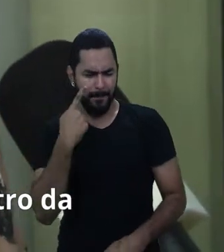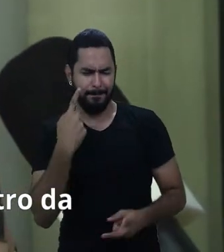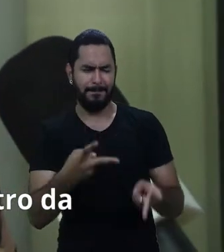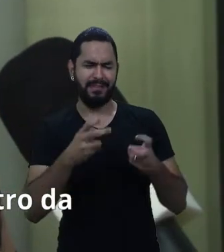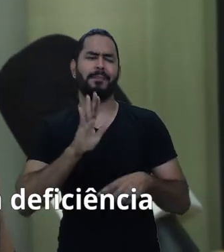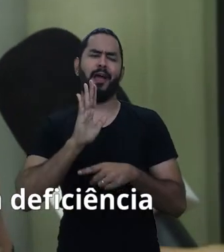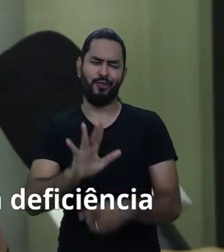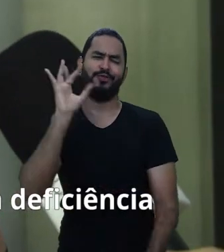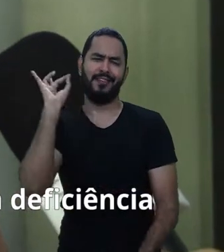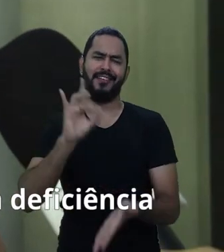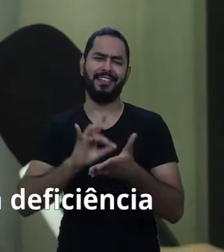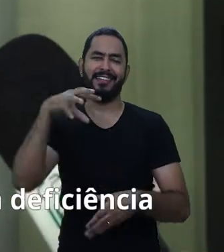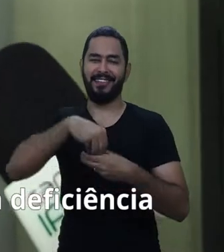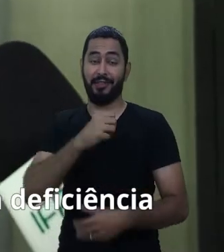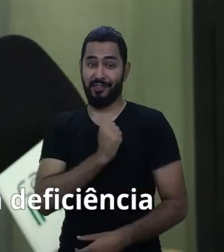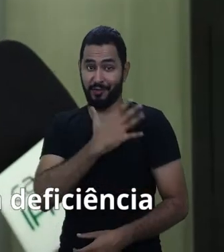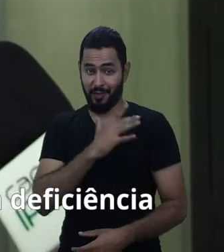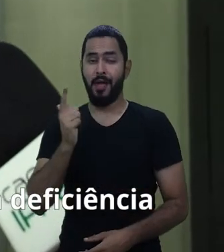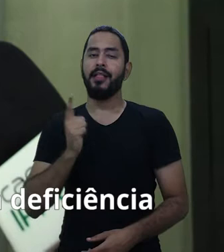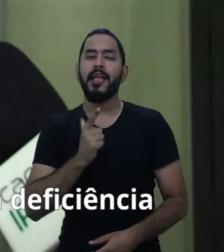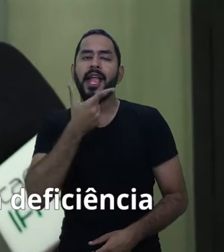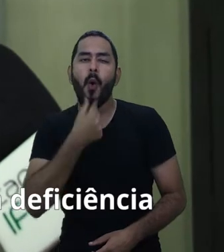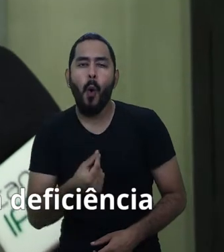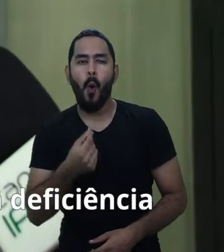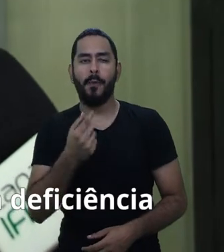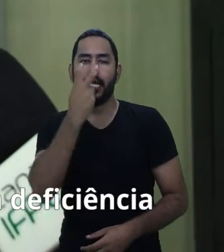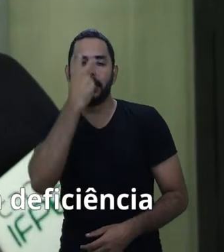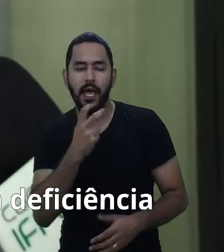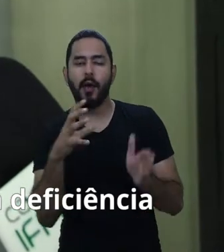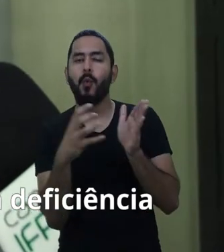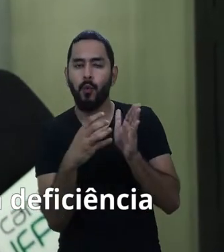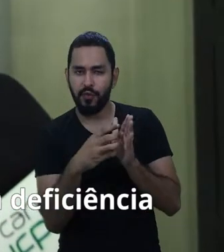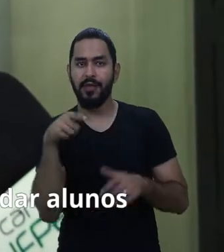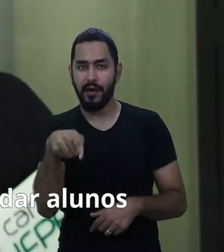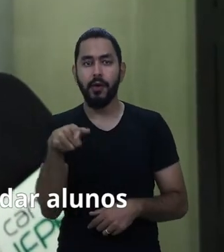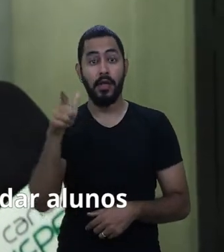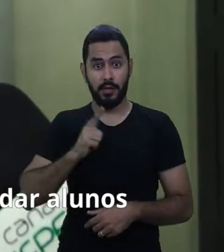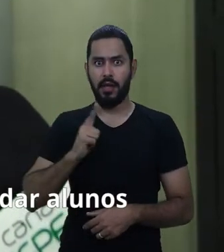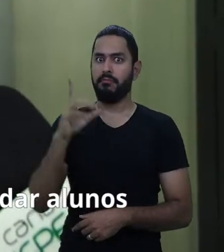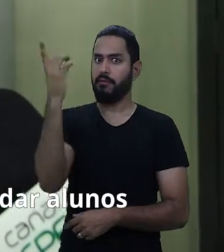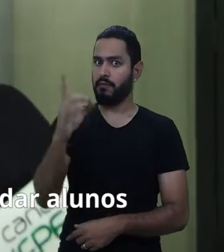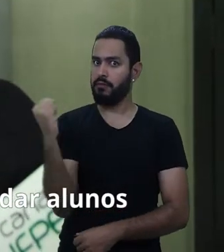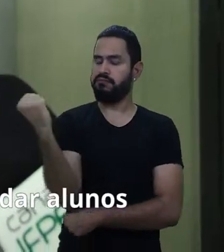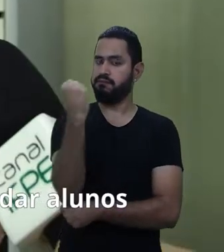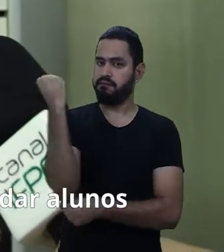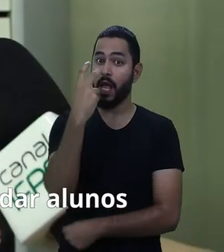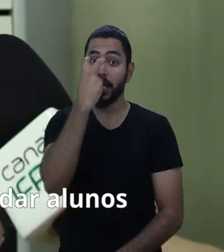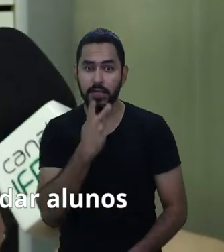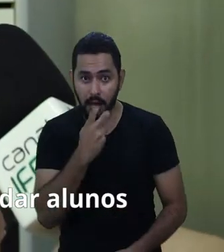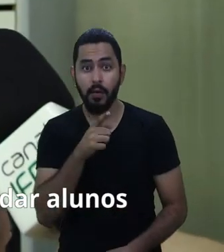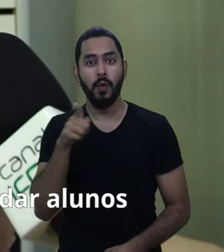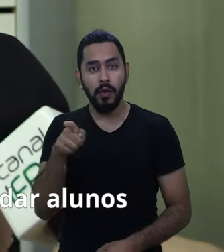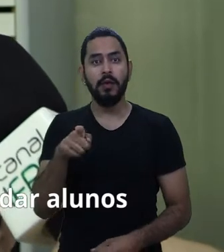aqui dentro da instituição através do servidor que tem uma deficiência visual grave, ele é cego. Isso também